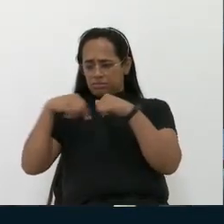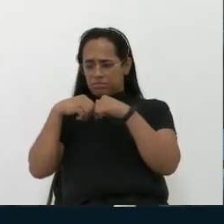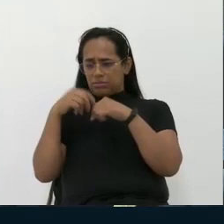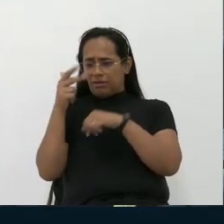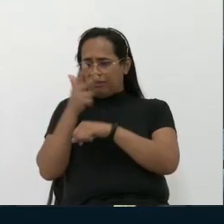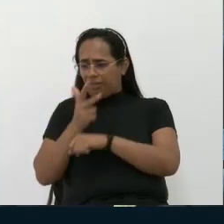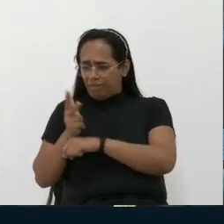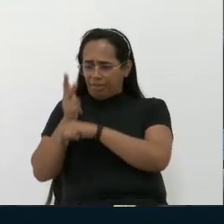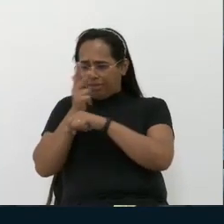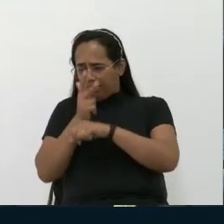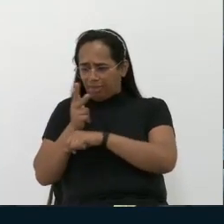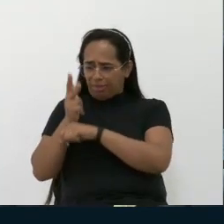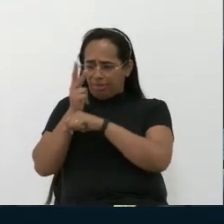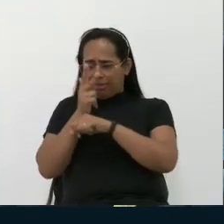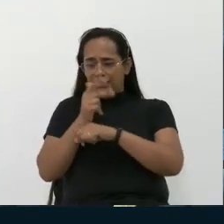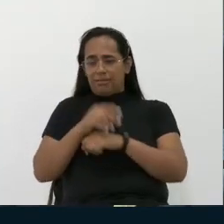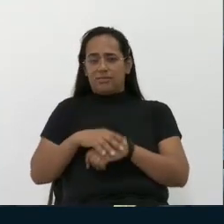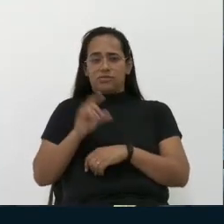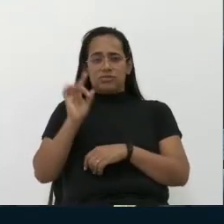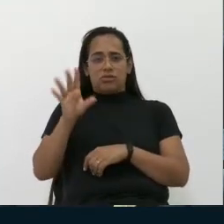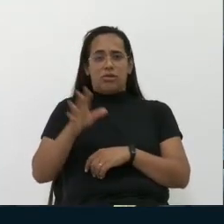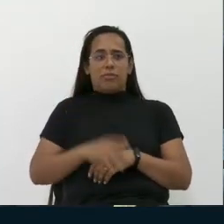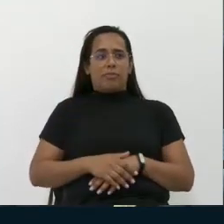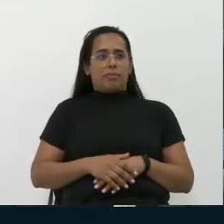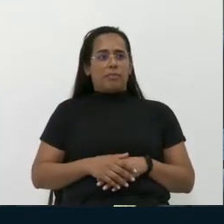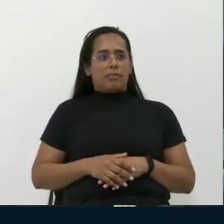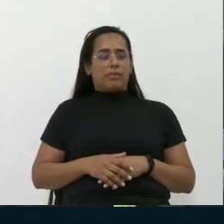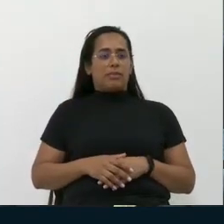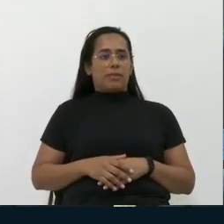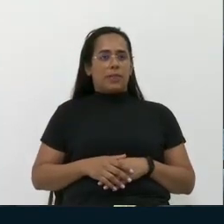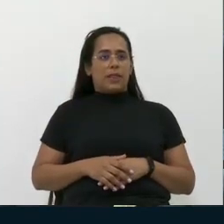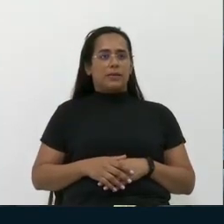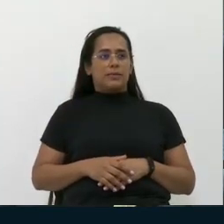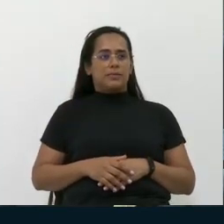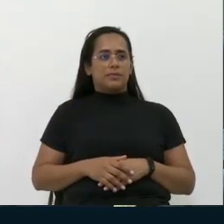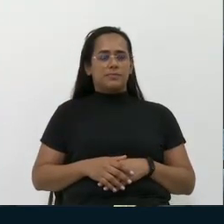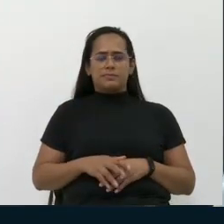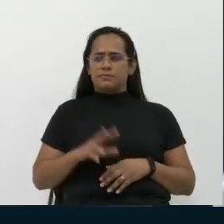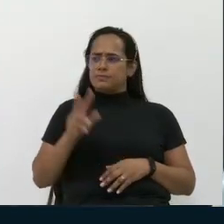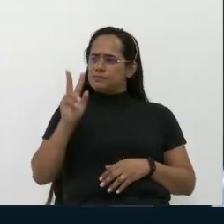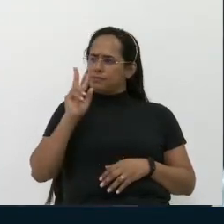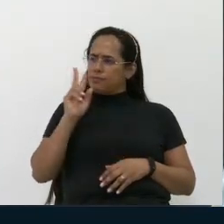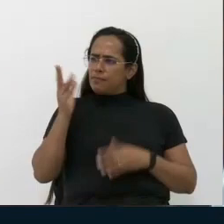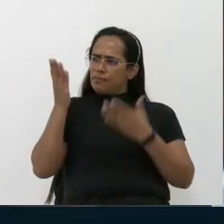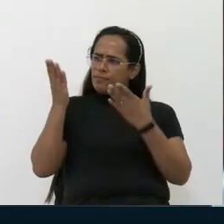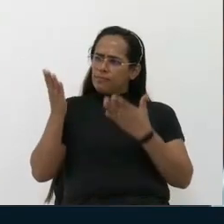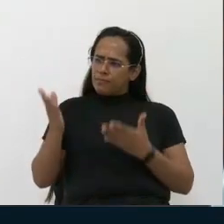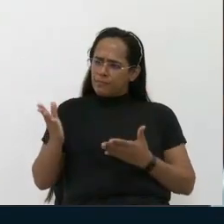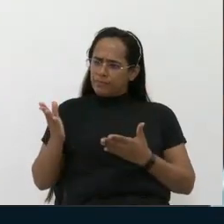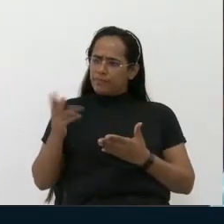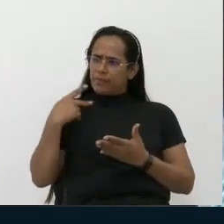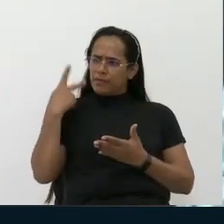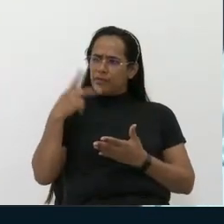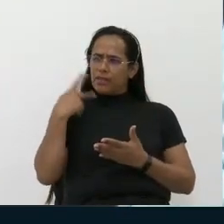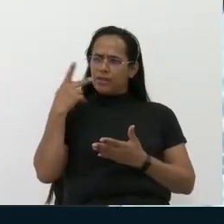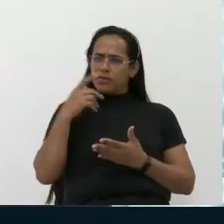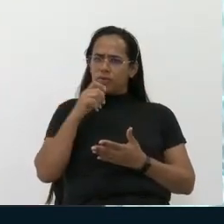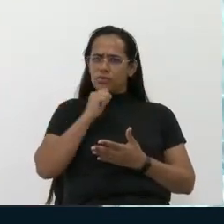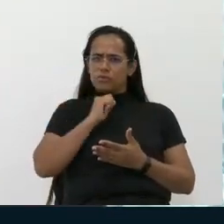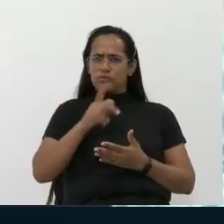vendo aqui o vereador Edmilson com a cor do PT, Alencar, azul. Então está ficando cada vez ordem, mais presidente. Sem chance.